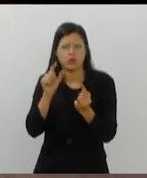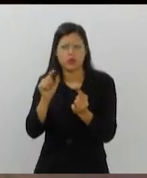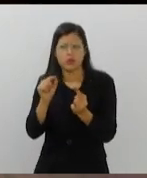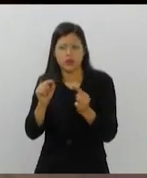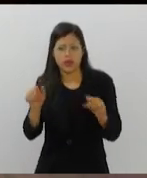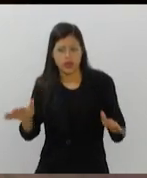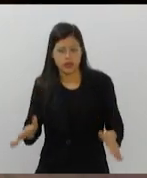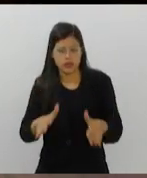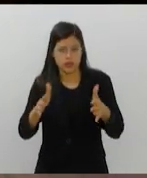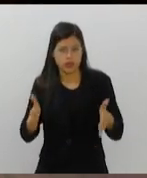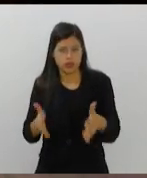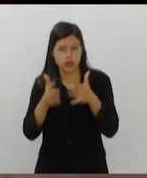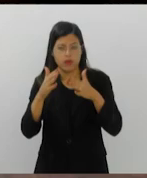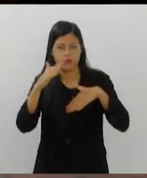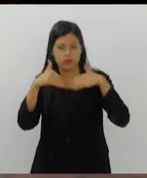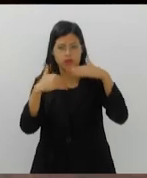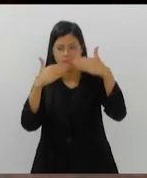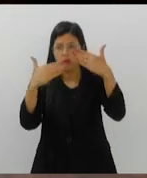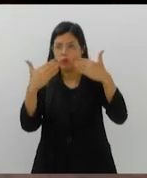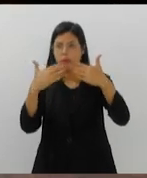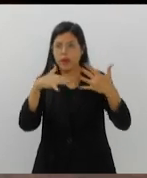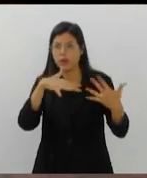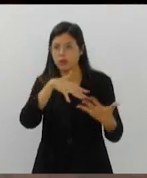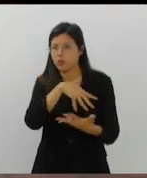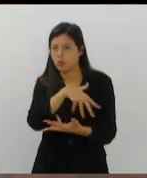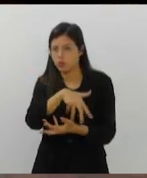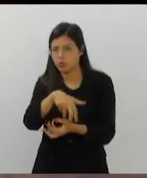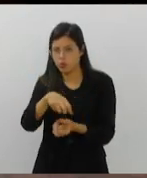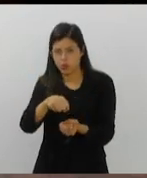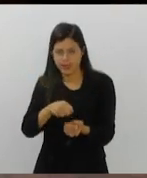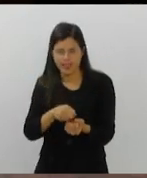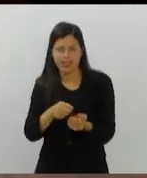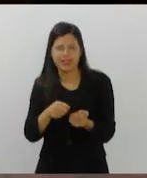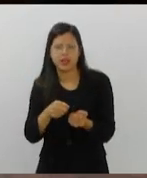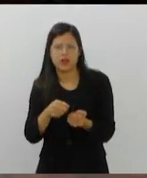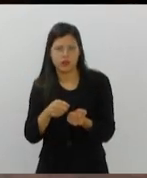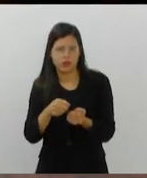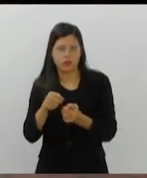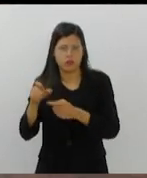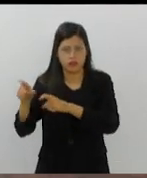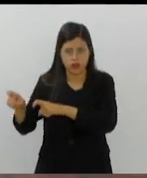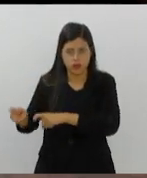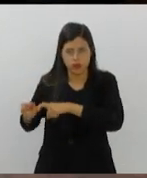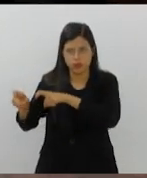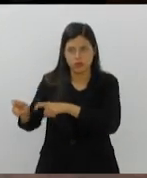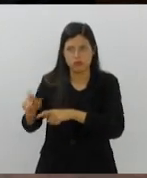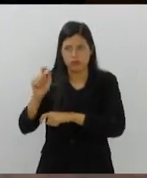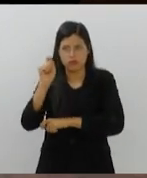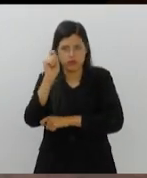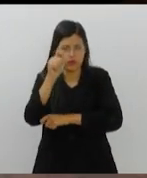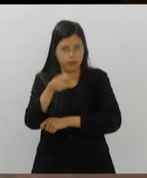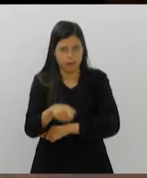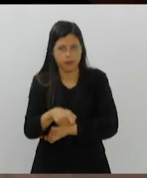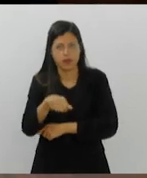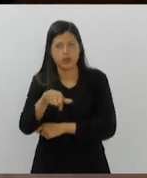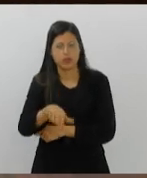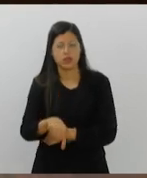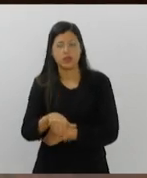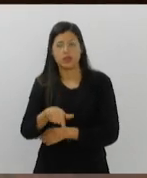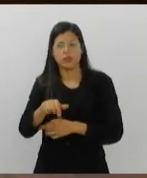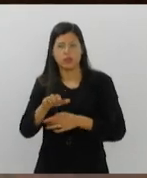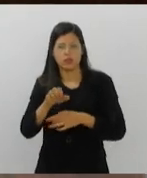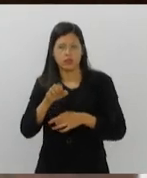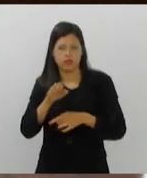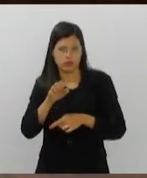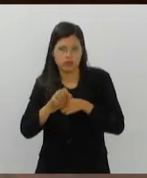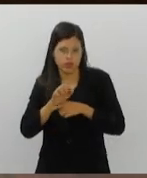o desenvolvimento sustentável da aquicultura e pesca no território fluminense